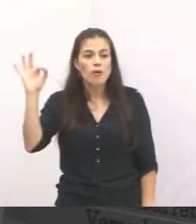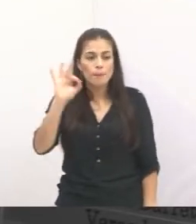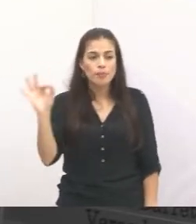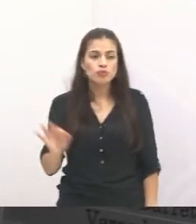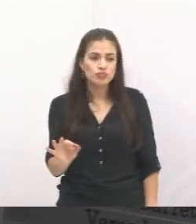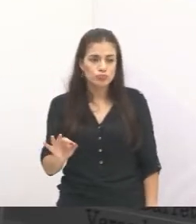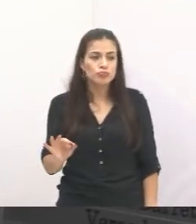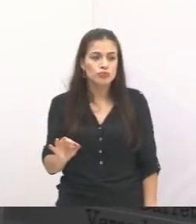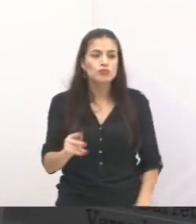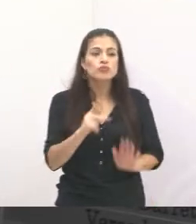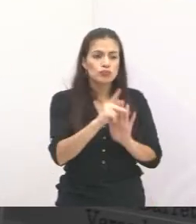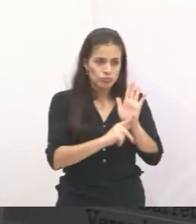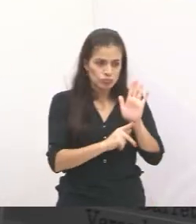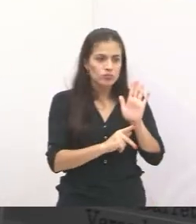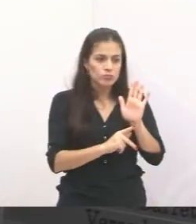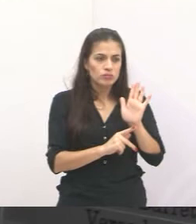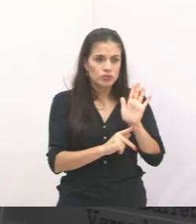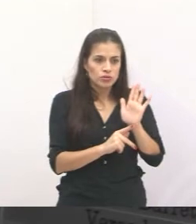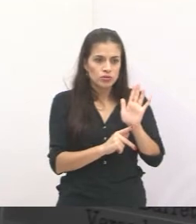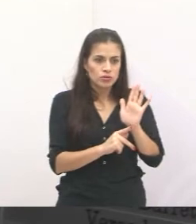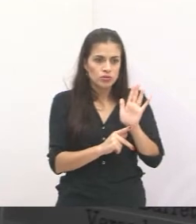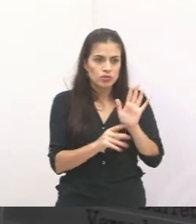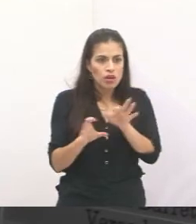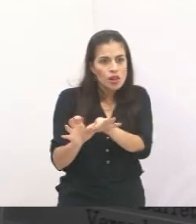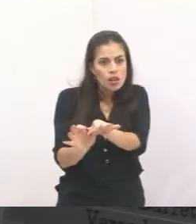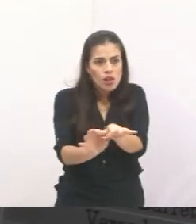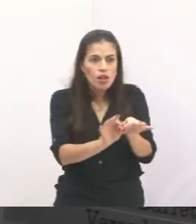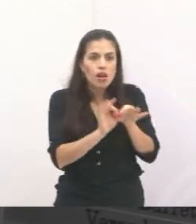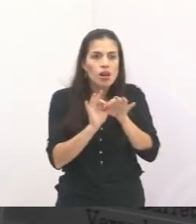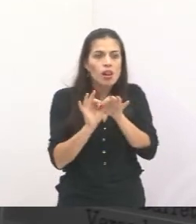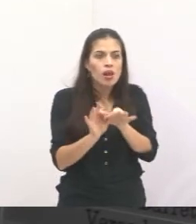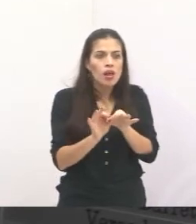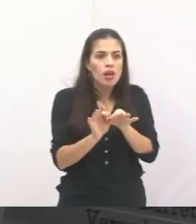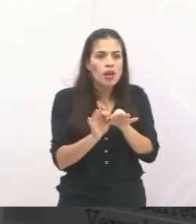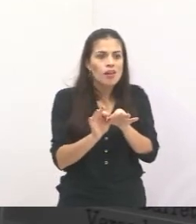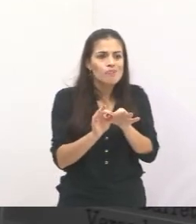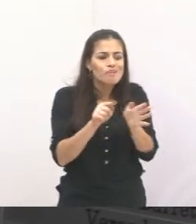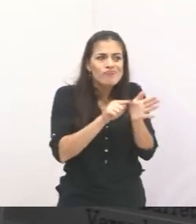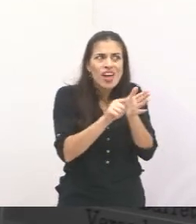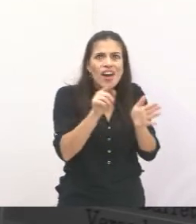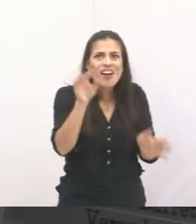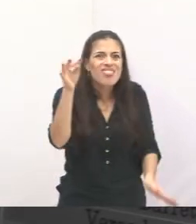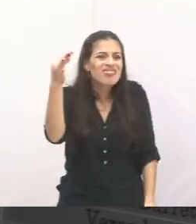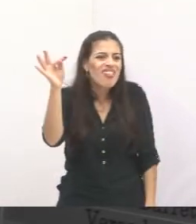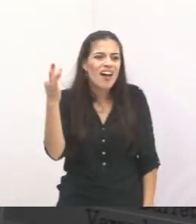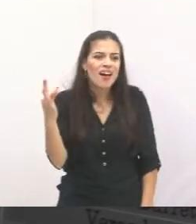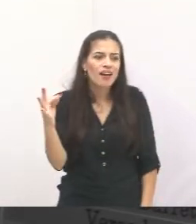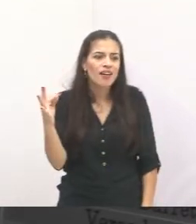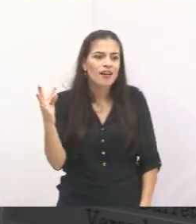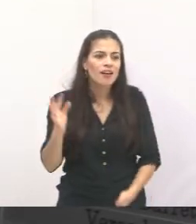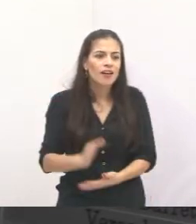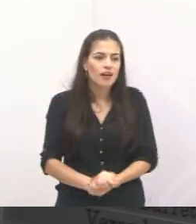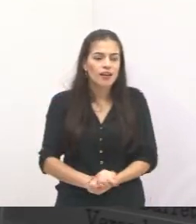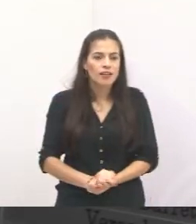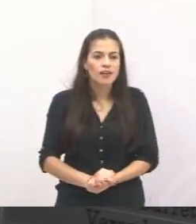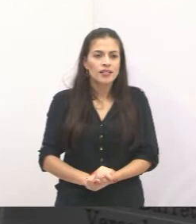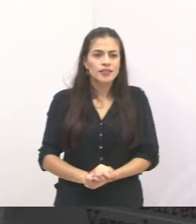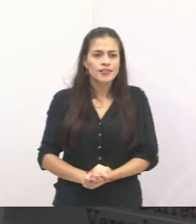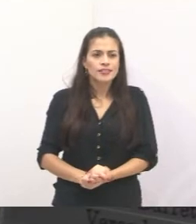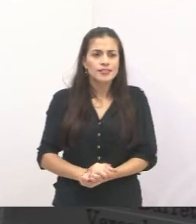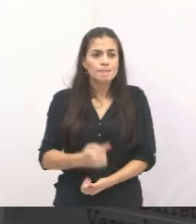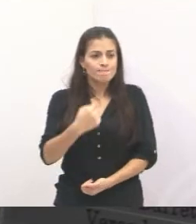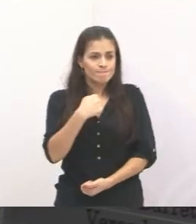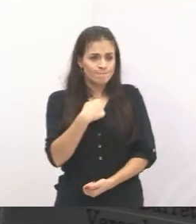99% desses projetos estava atrelado a questões técnicas. Então, como